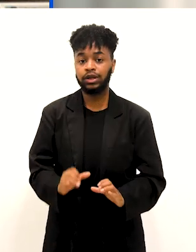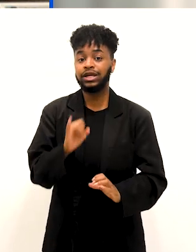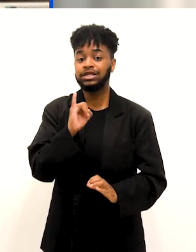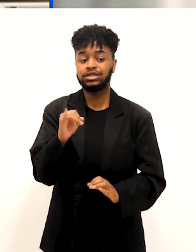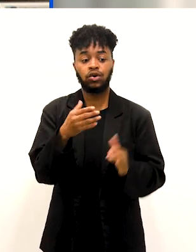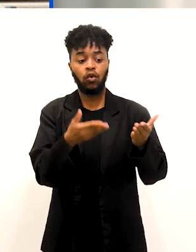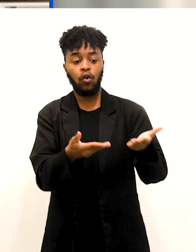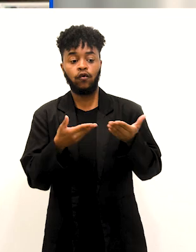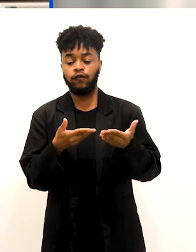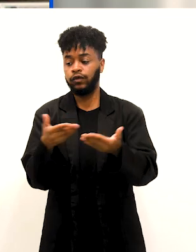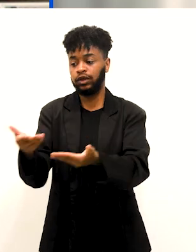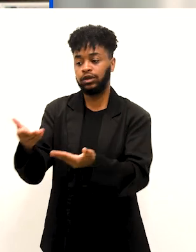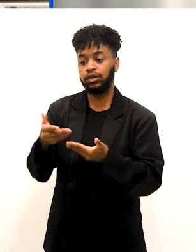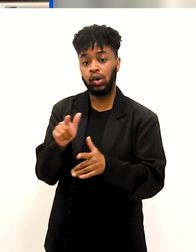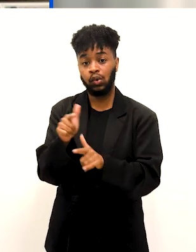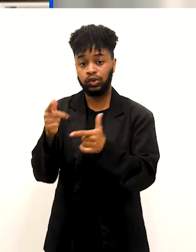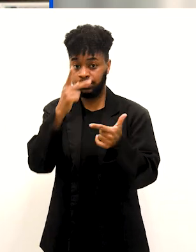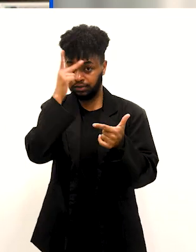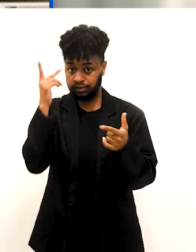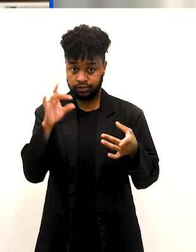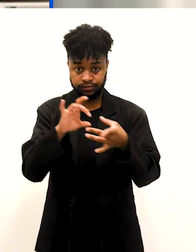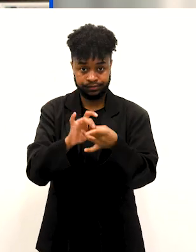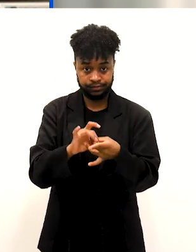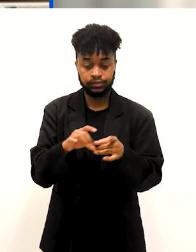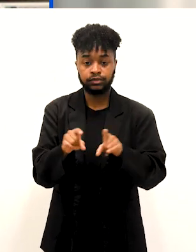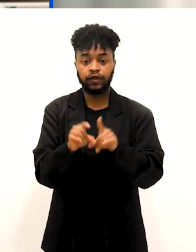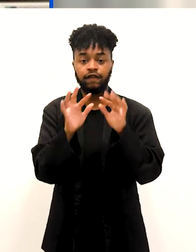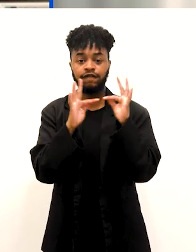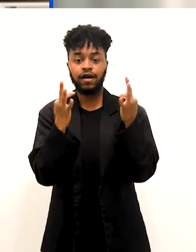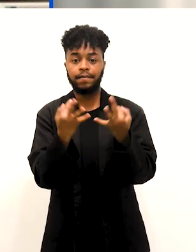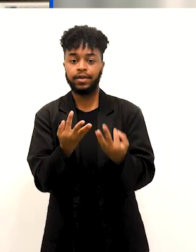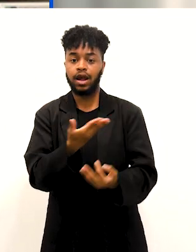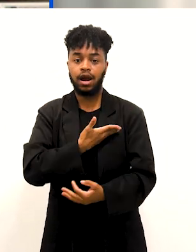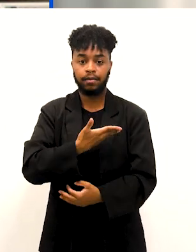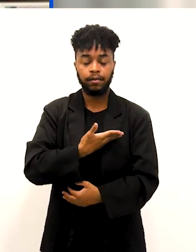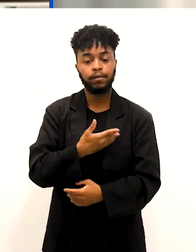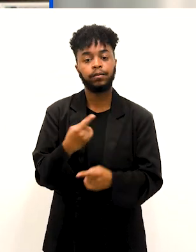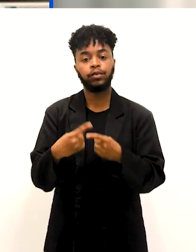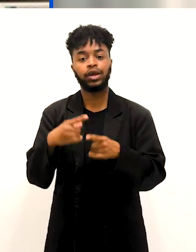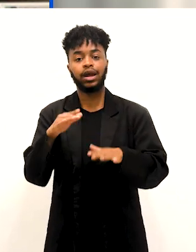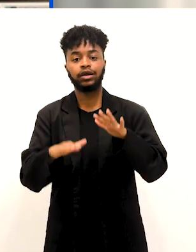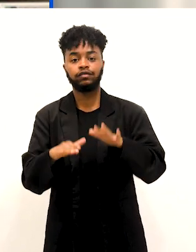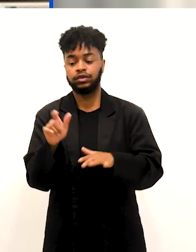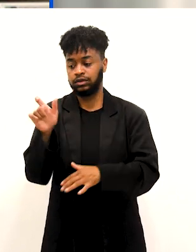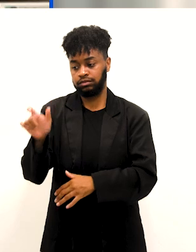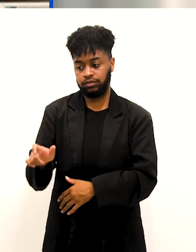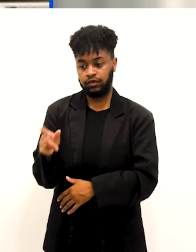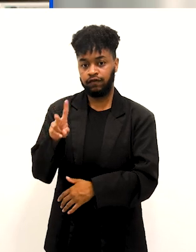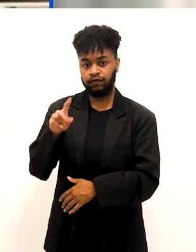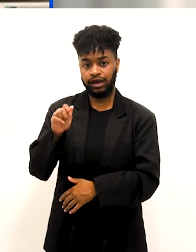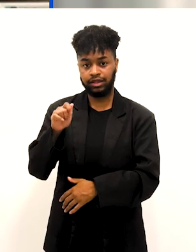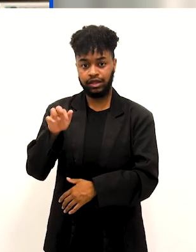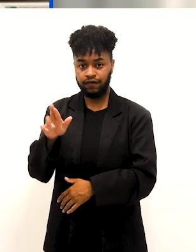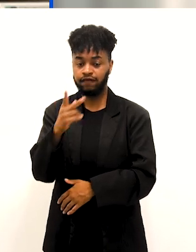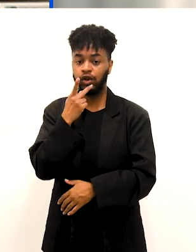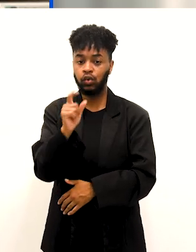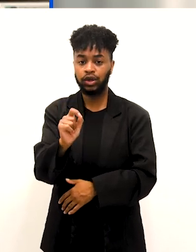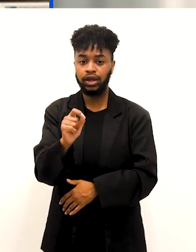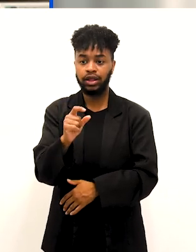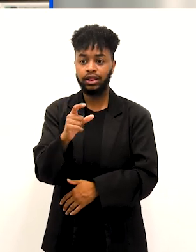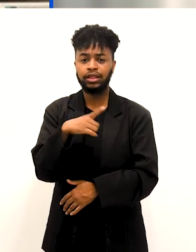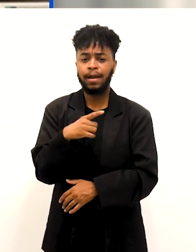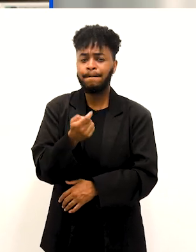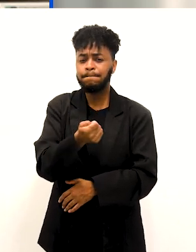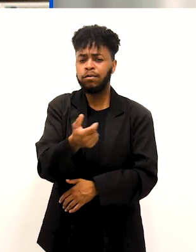você convida pessoas próximas para fazerem também. Familiares, amigos, até porque o Wagner citou que na casa dele tem muito